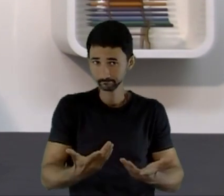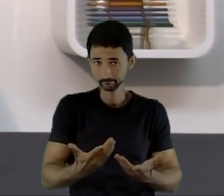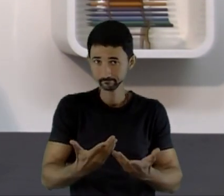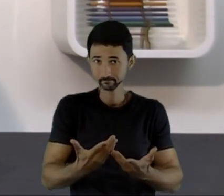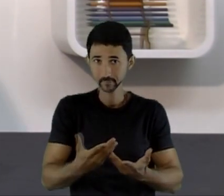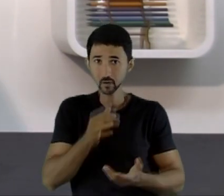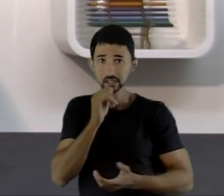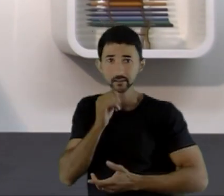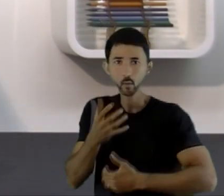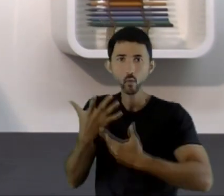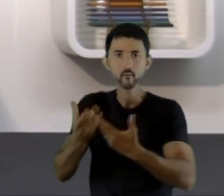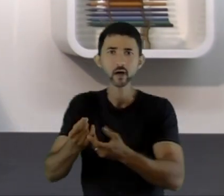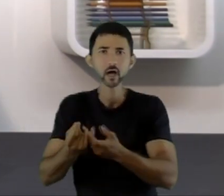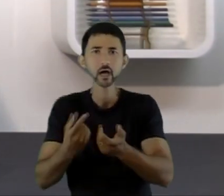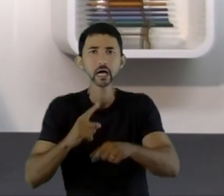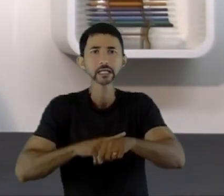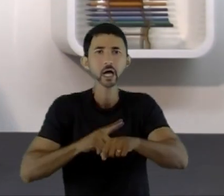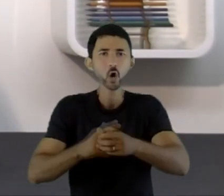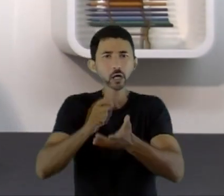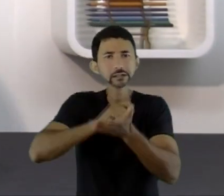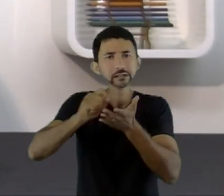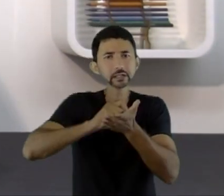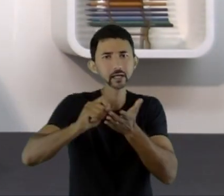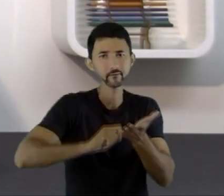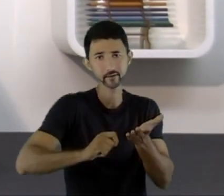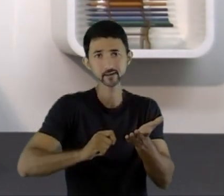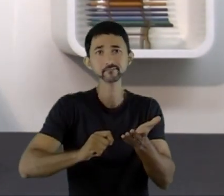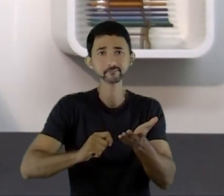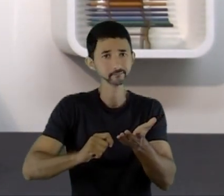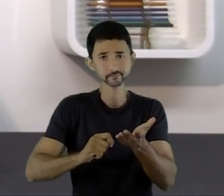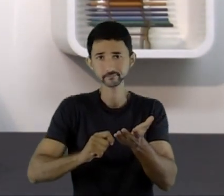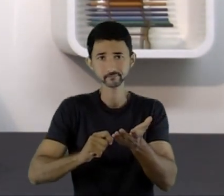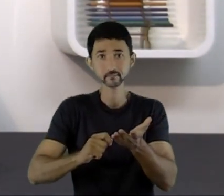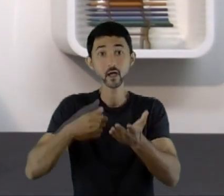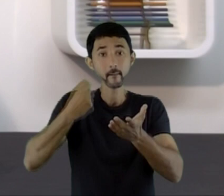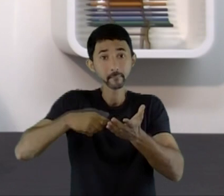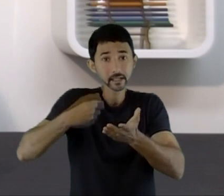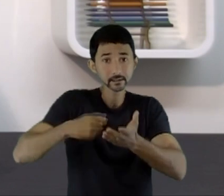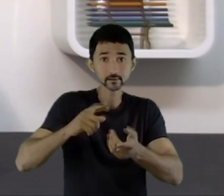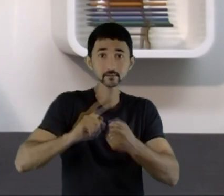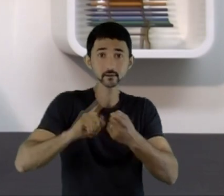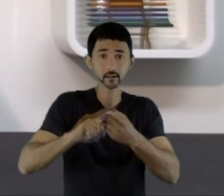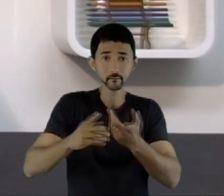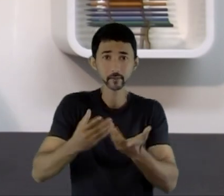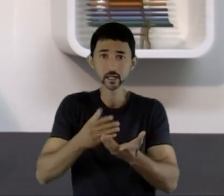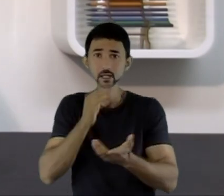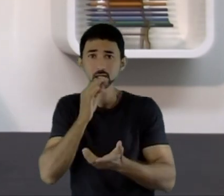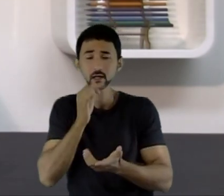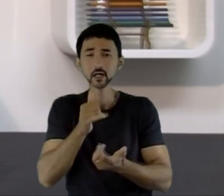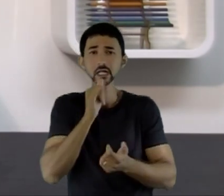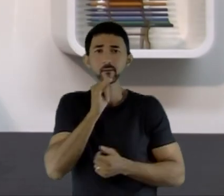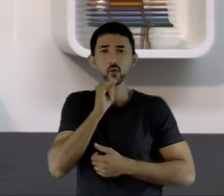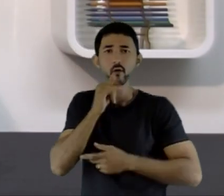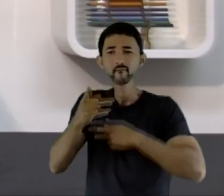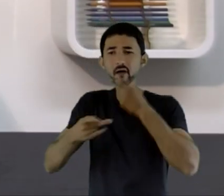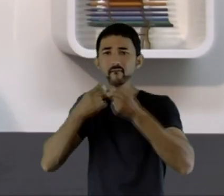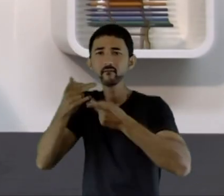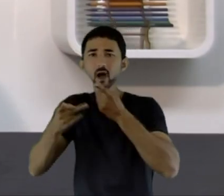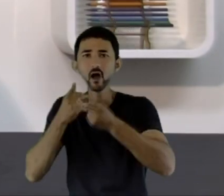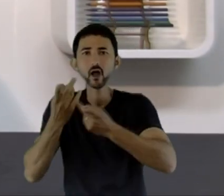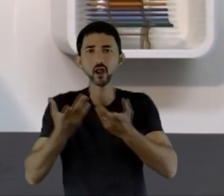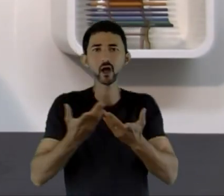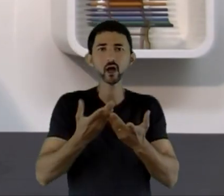dá apenas na hora de você escrever um texto. Isso deve acontecer também no momento em que você vai